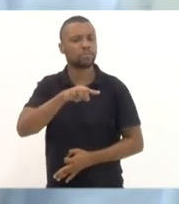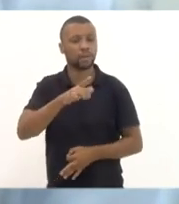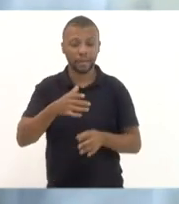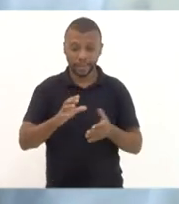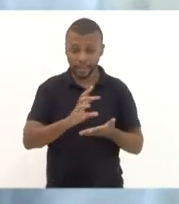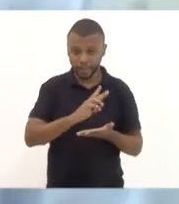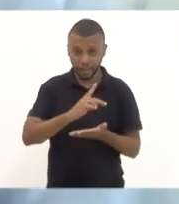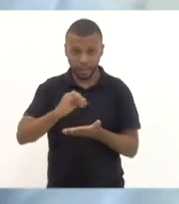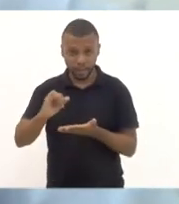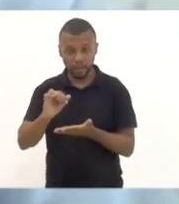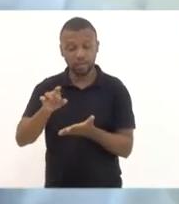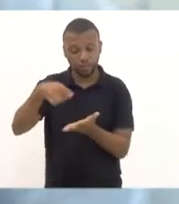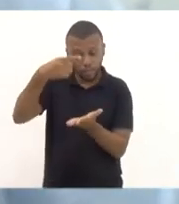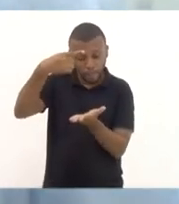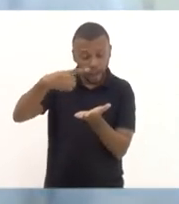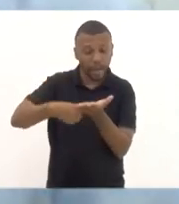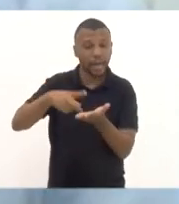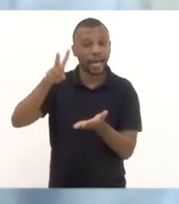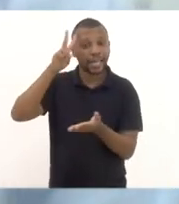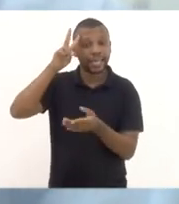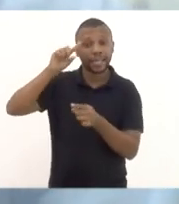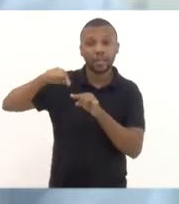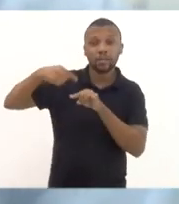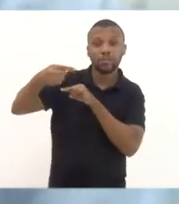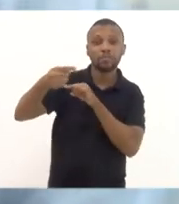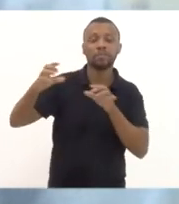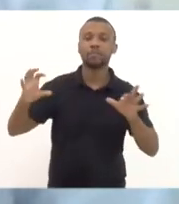na segunda-feira começa